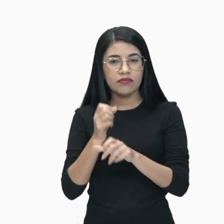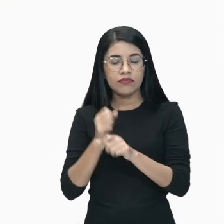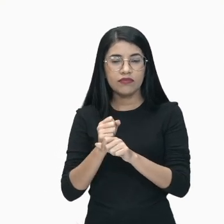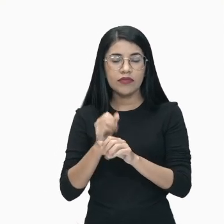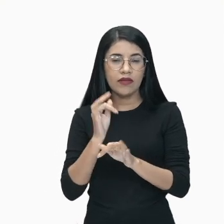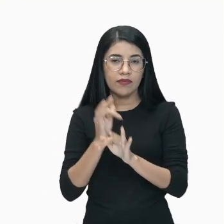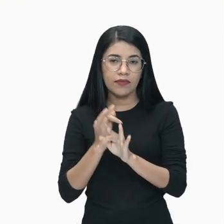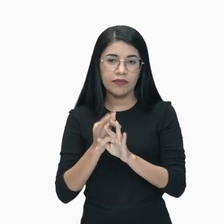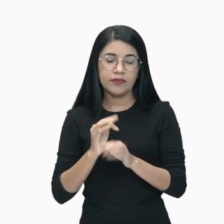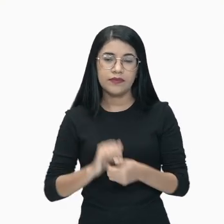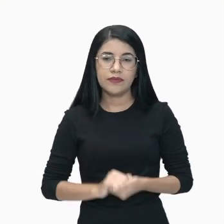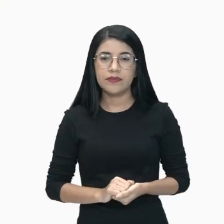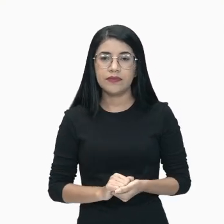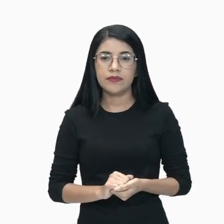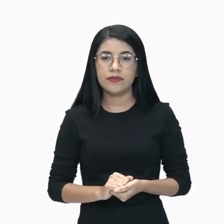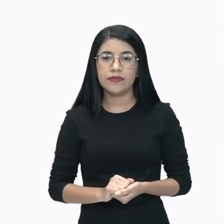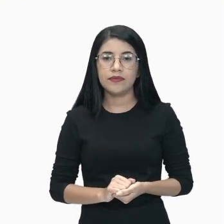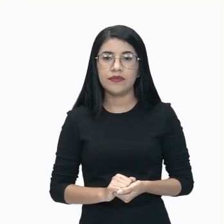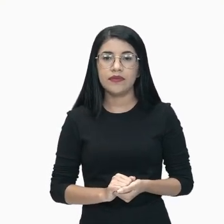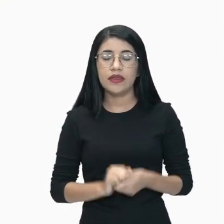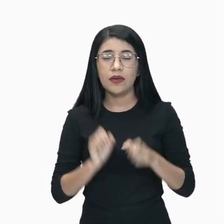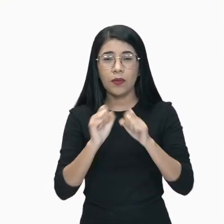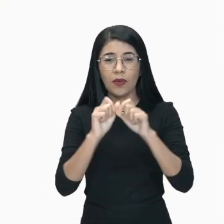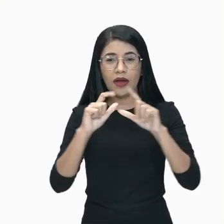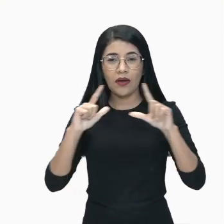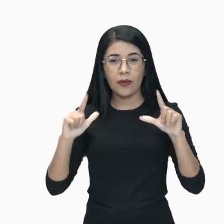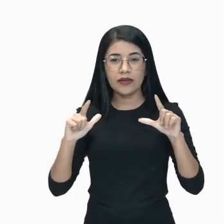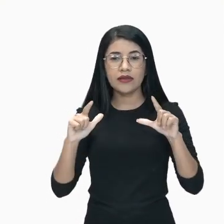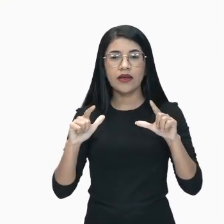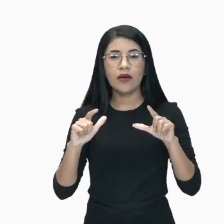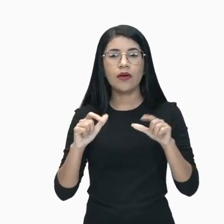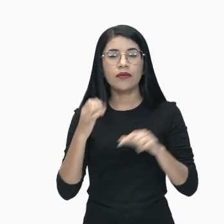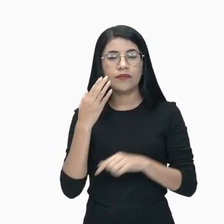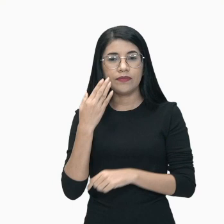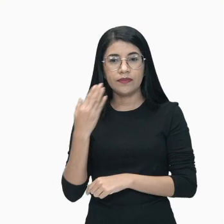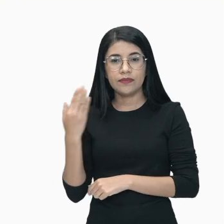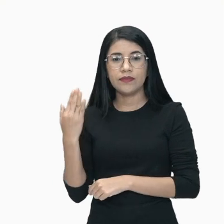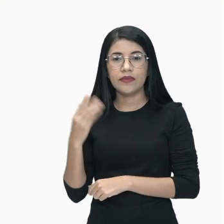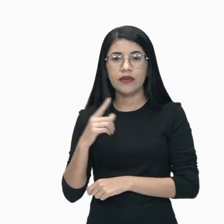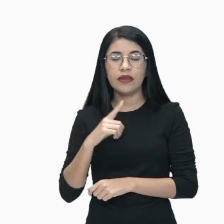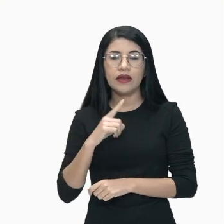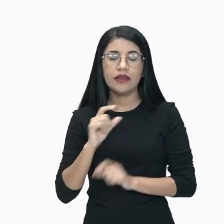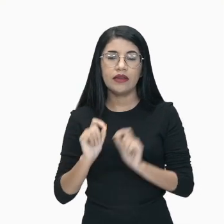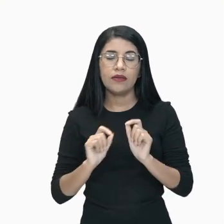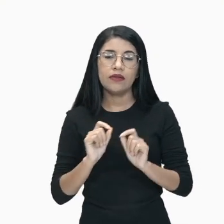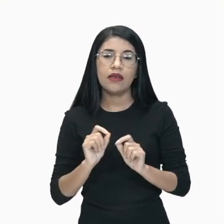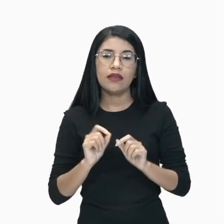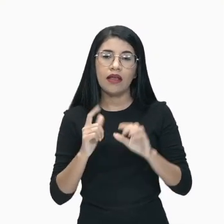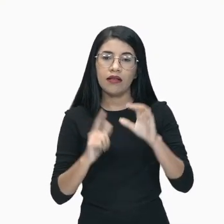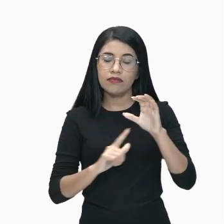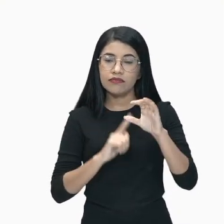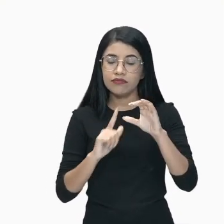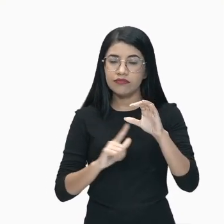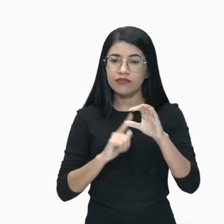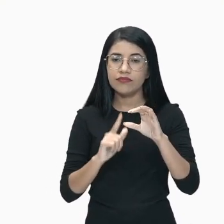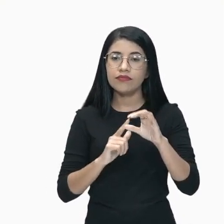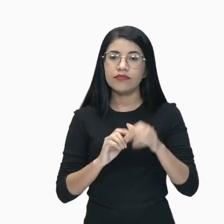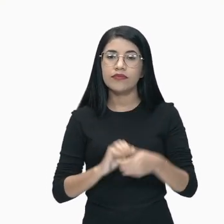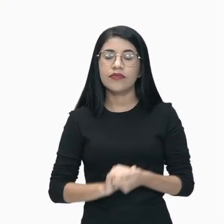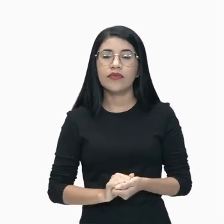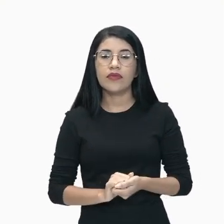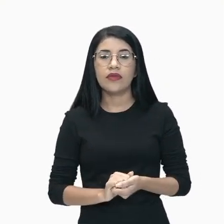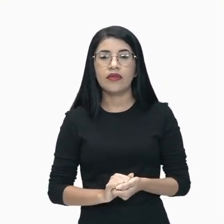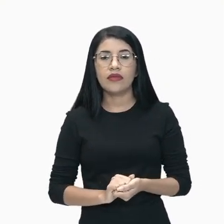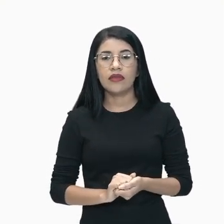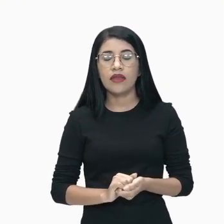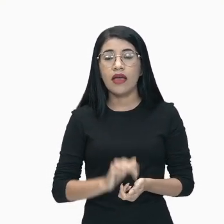a gente pode ver a equação, né, no desenho, a equação da lei de Coulomb para você, que a força é igual